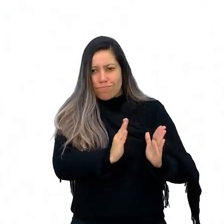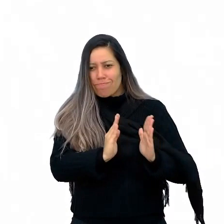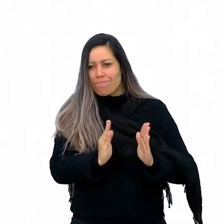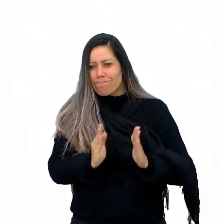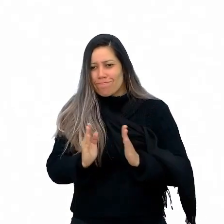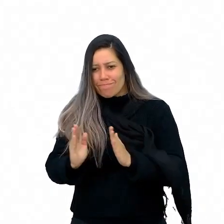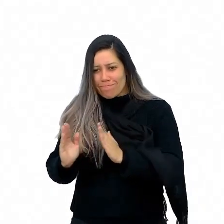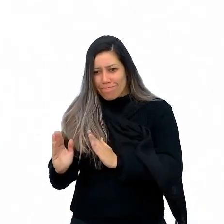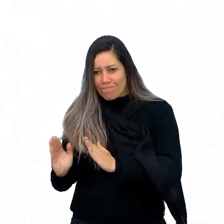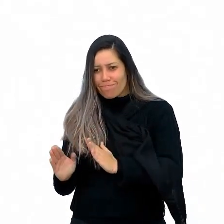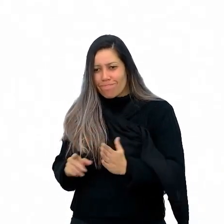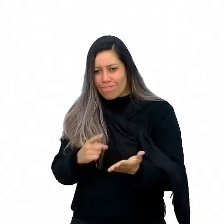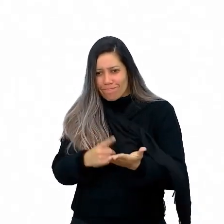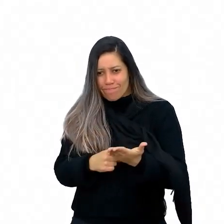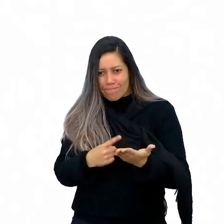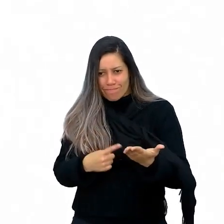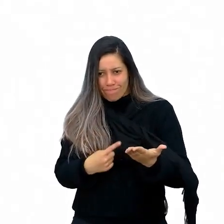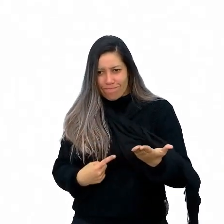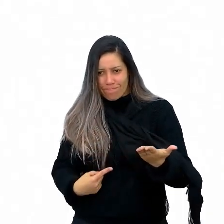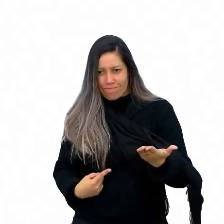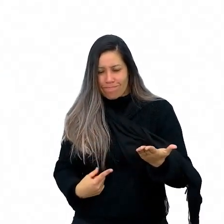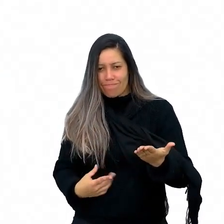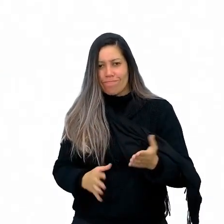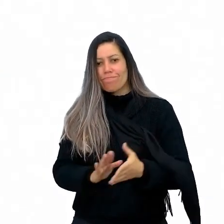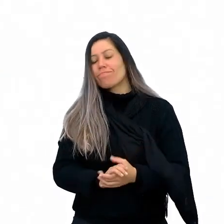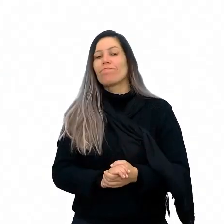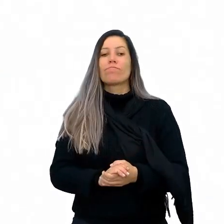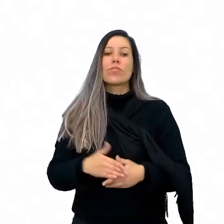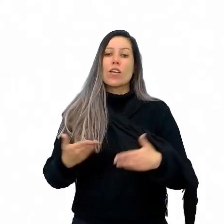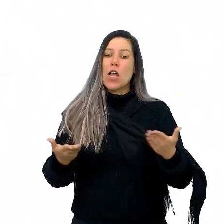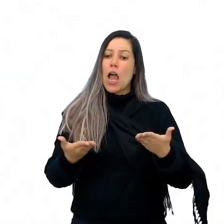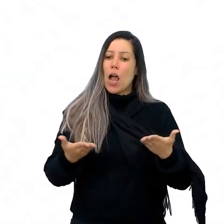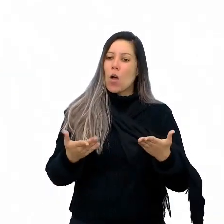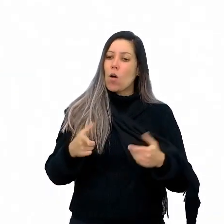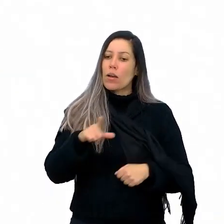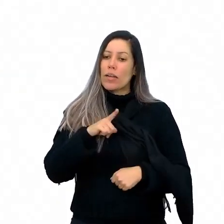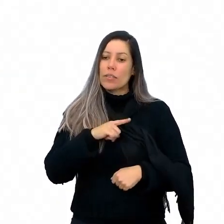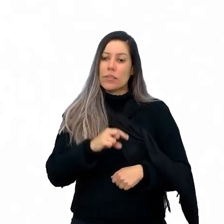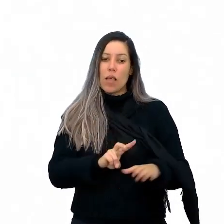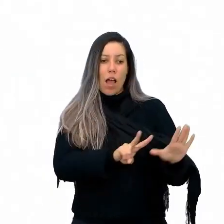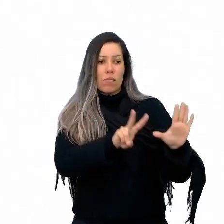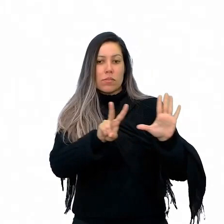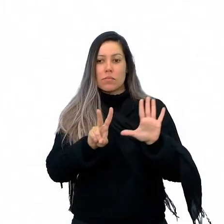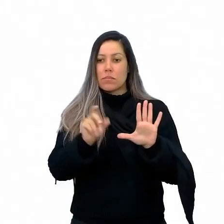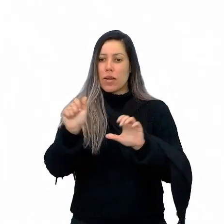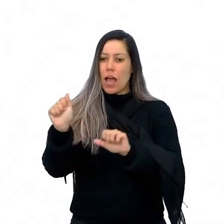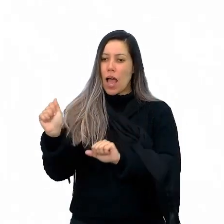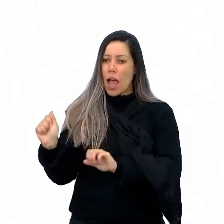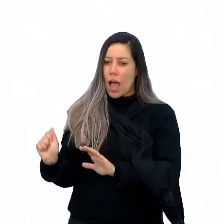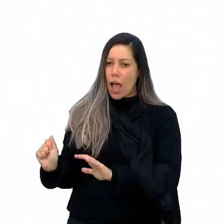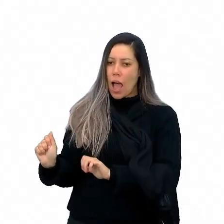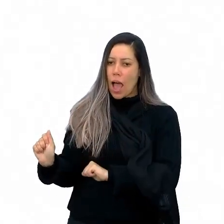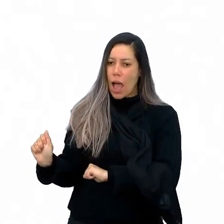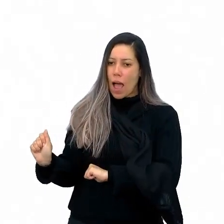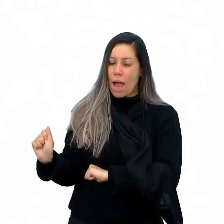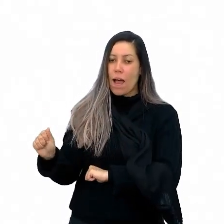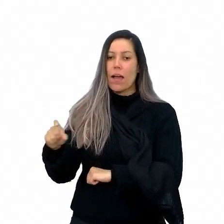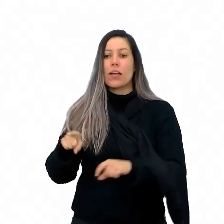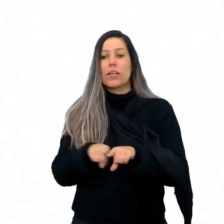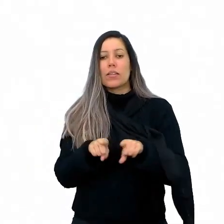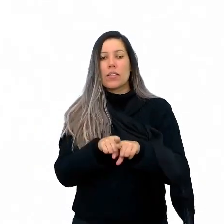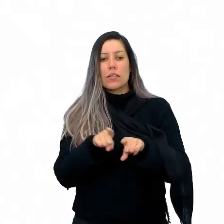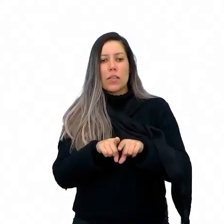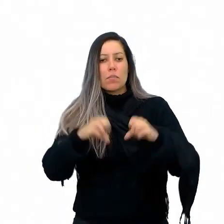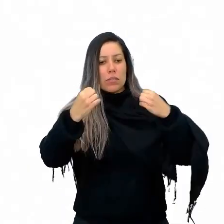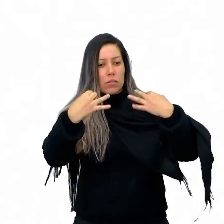Aprender Sempre, tá certo? E agora, então, nós temos a semana A, nós falaremos sobre a etapa, logo na sequência,